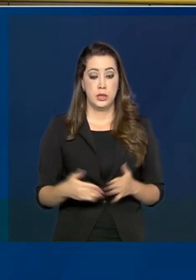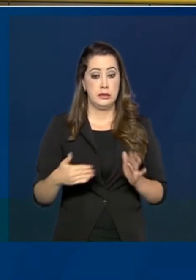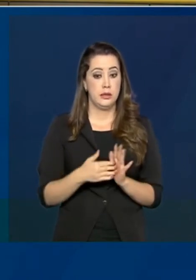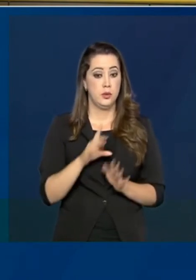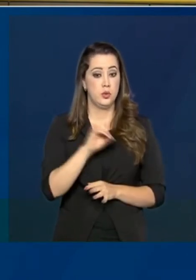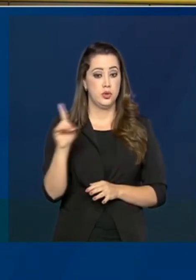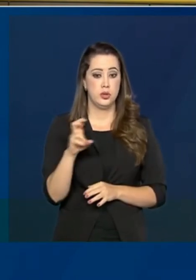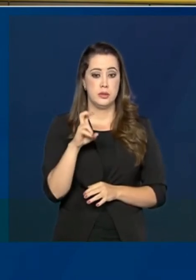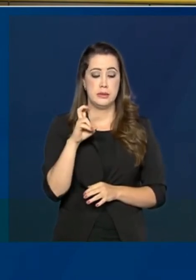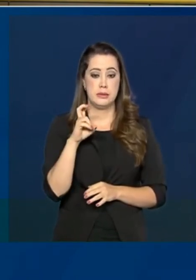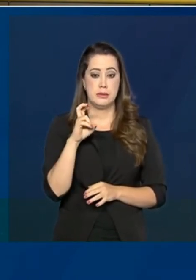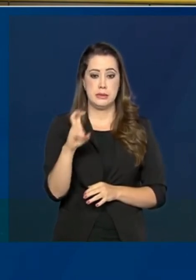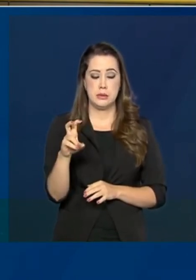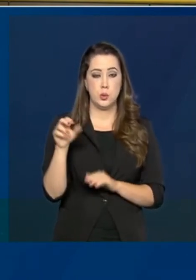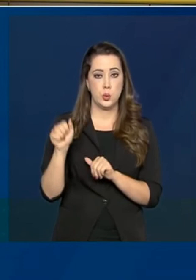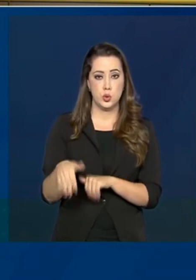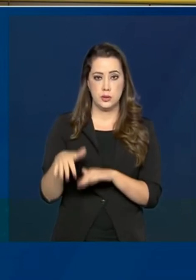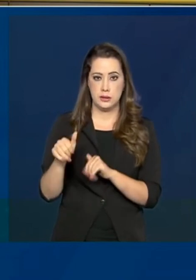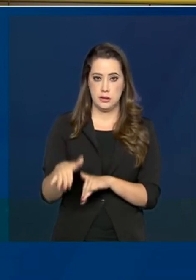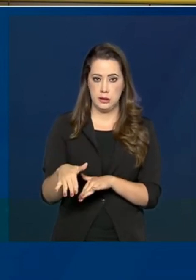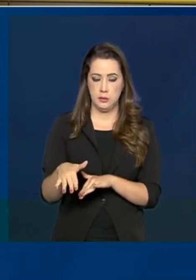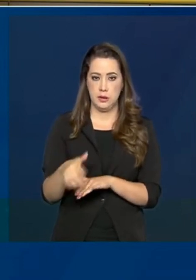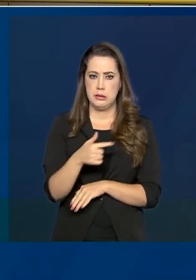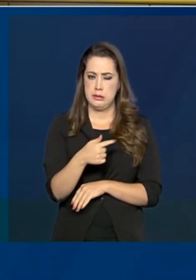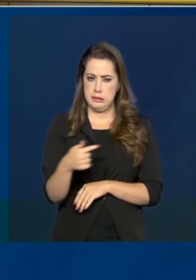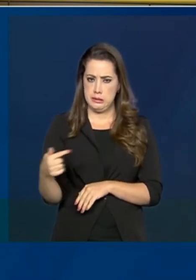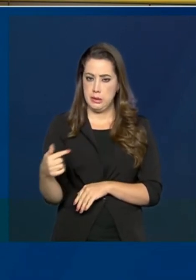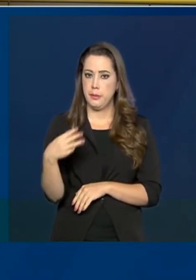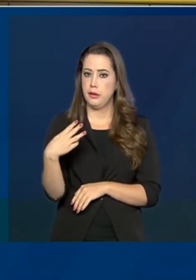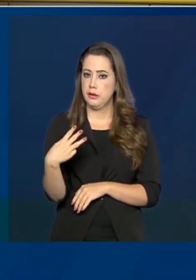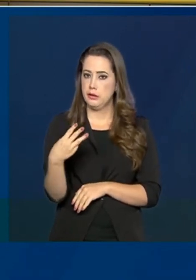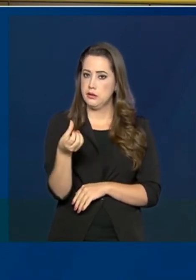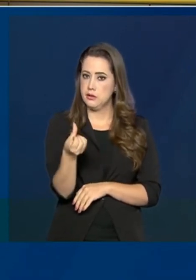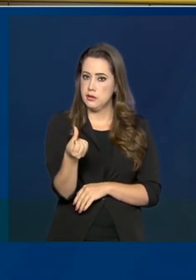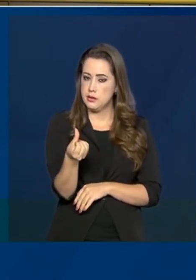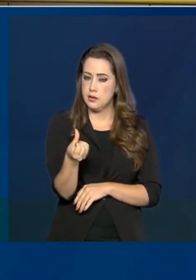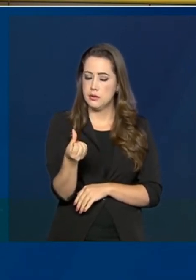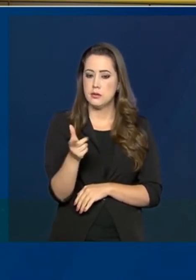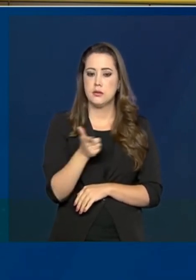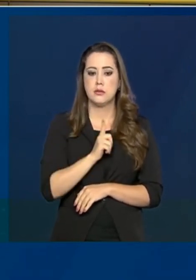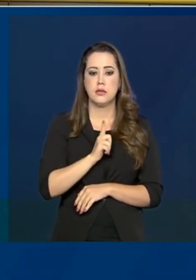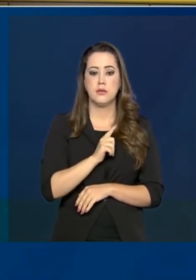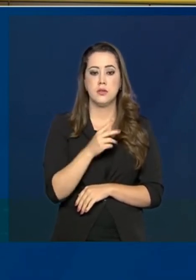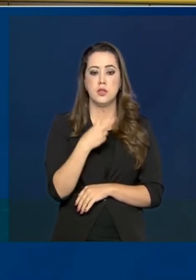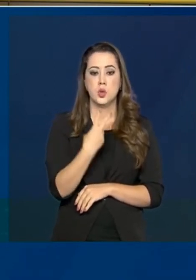dia 5 de setembro, ao final da semana epidemiológica 36, foram